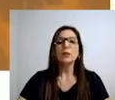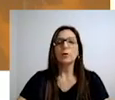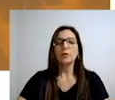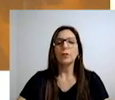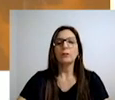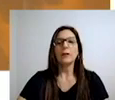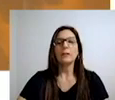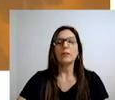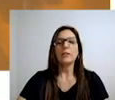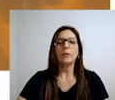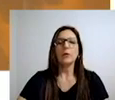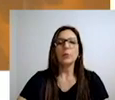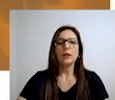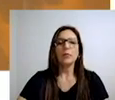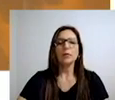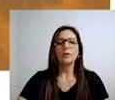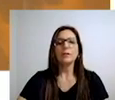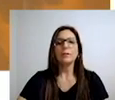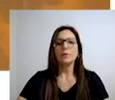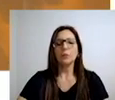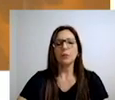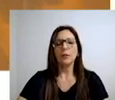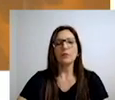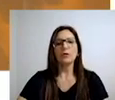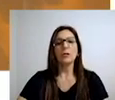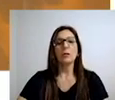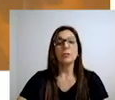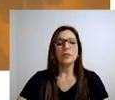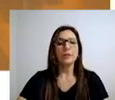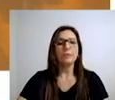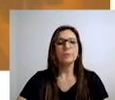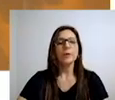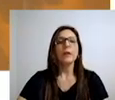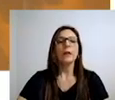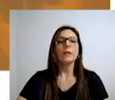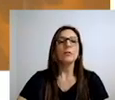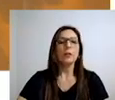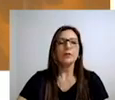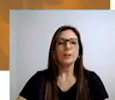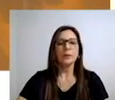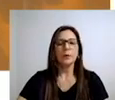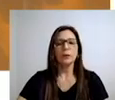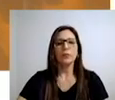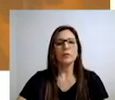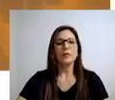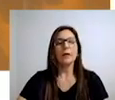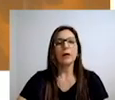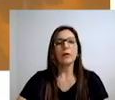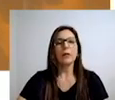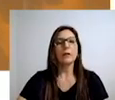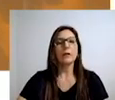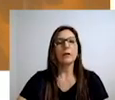ovo fecundado vai gerar um embrião, que vai se desenvolver e se tornar um girino. Ele sofre as metamorfoses na